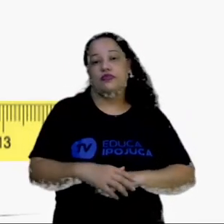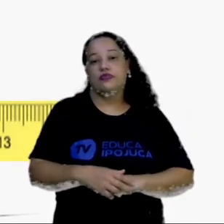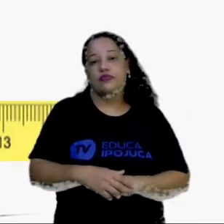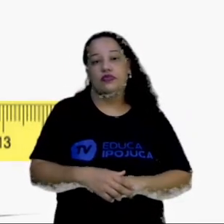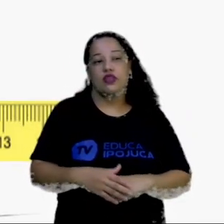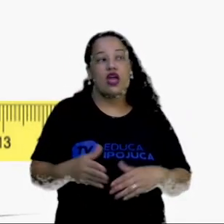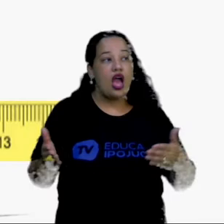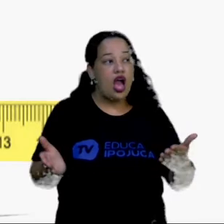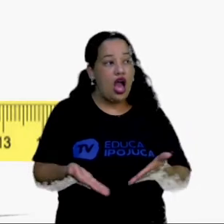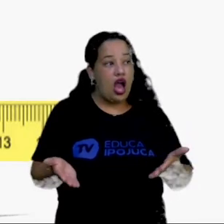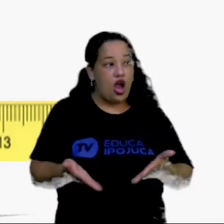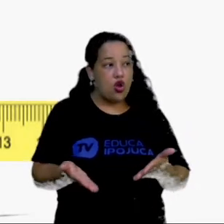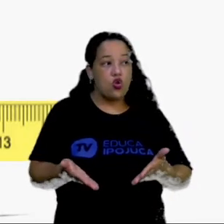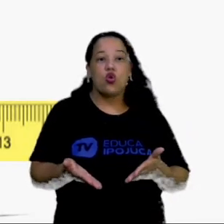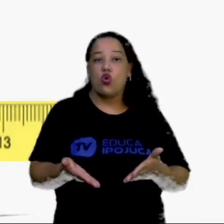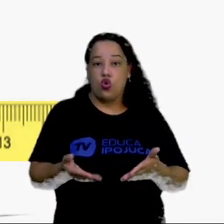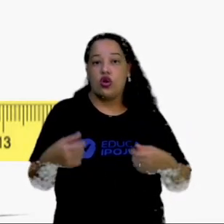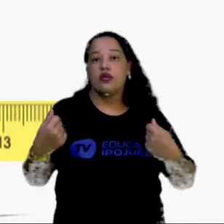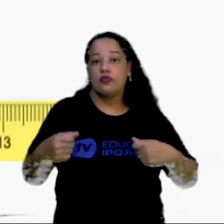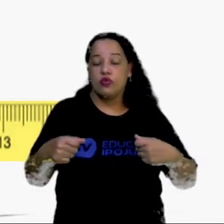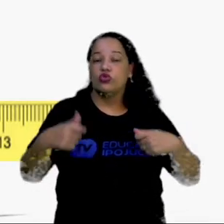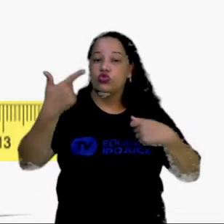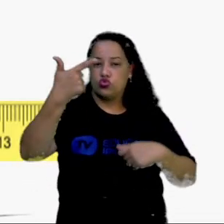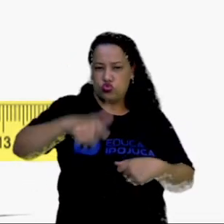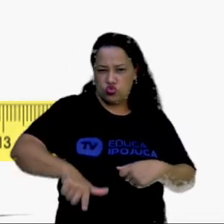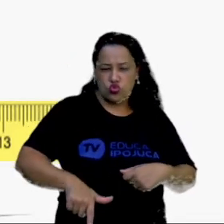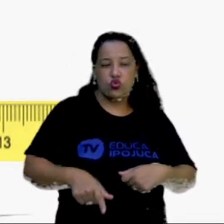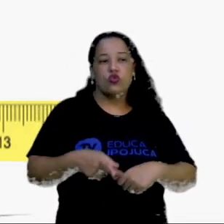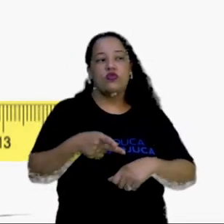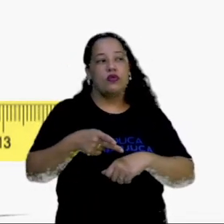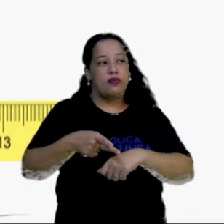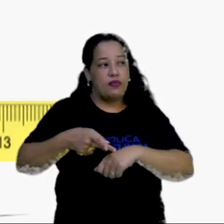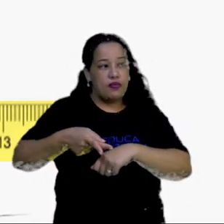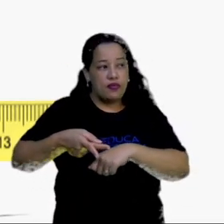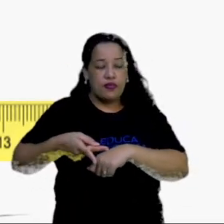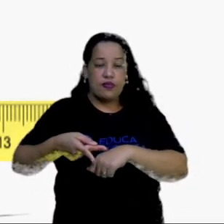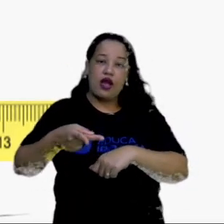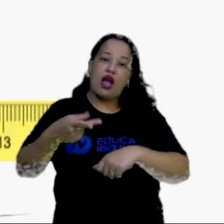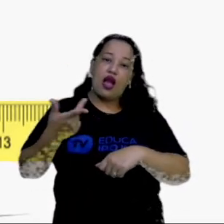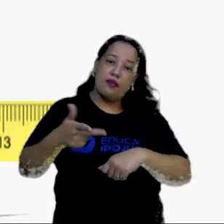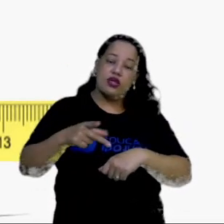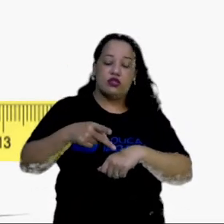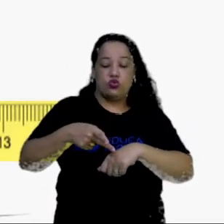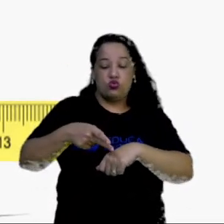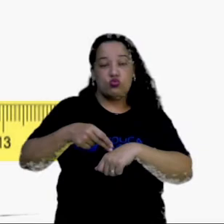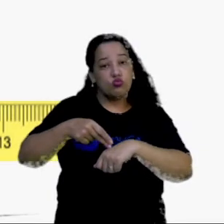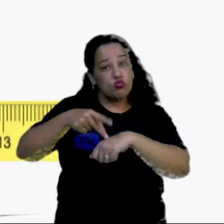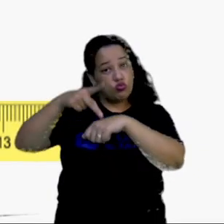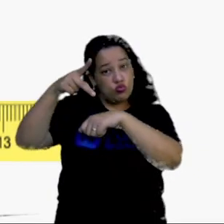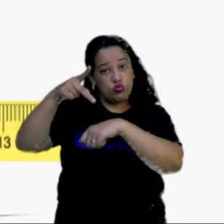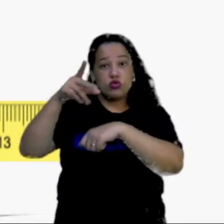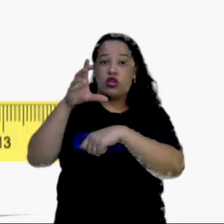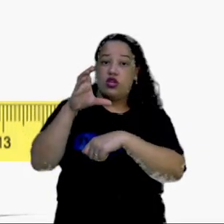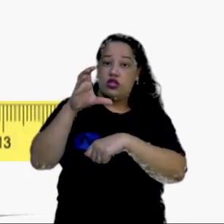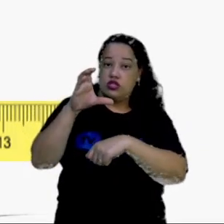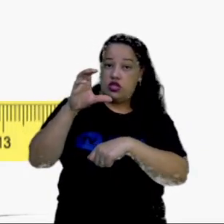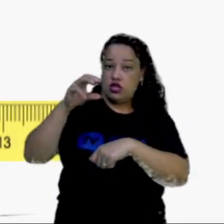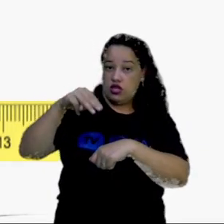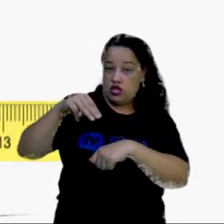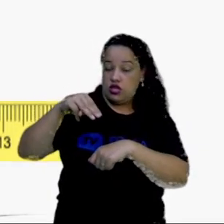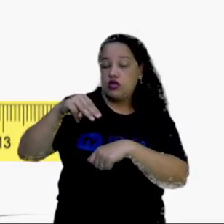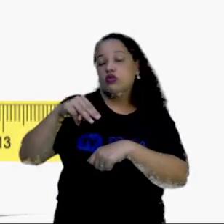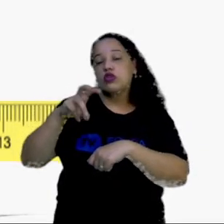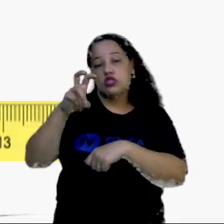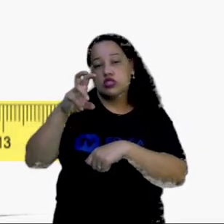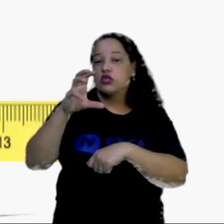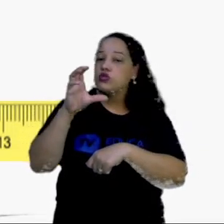Pegar, marcamos, vamos pegar o compasso novamente, com abertura de 5 centímetros e vamos traçar ali, ó,